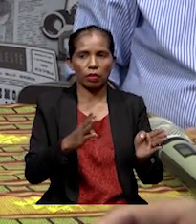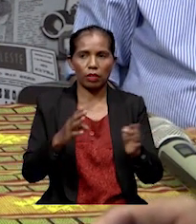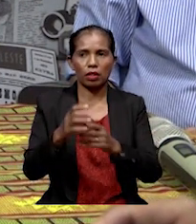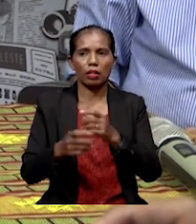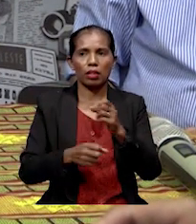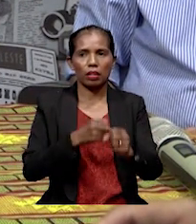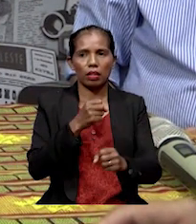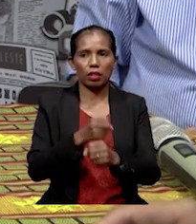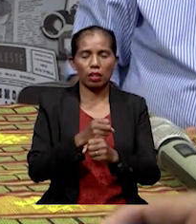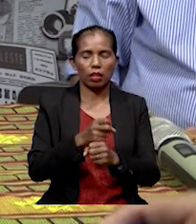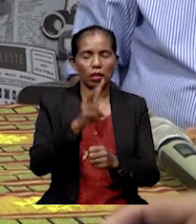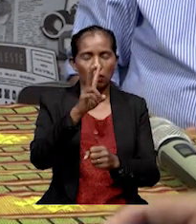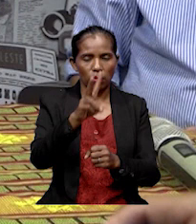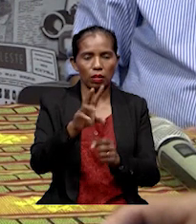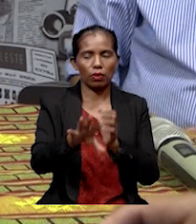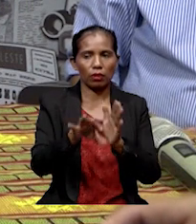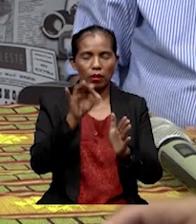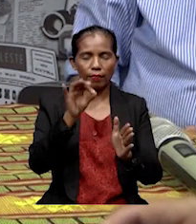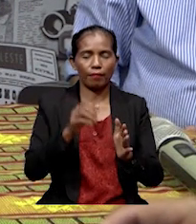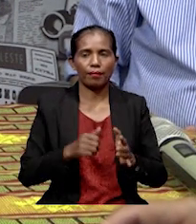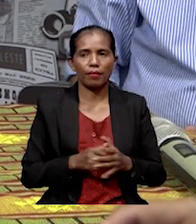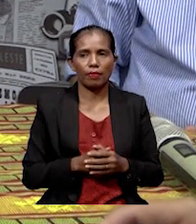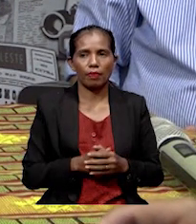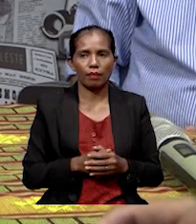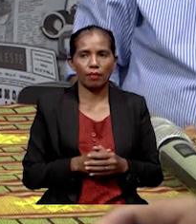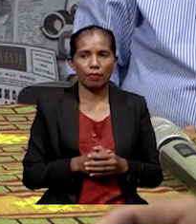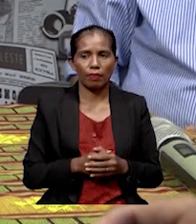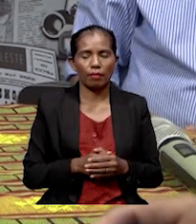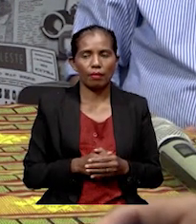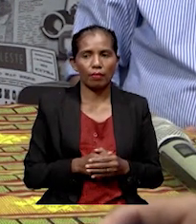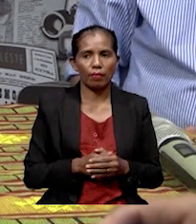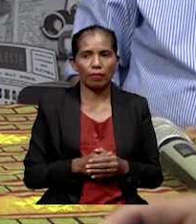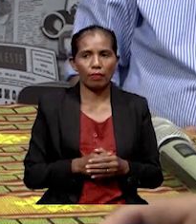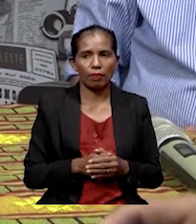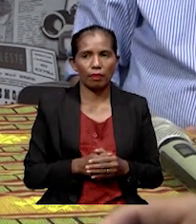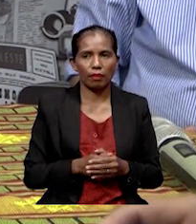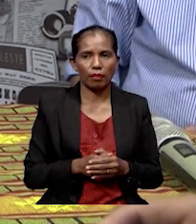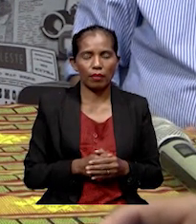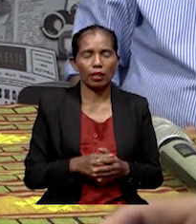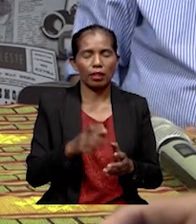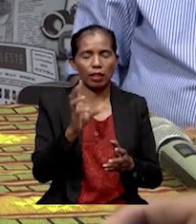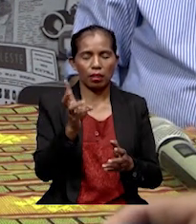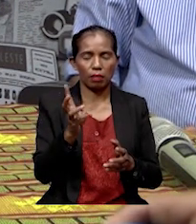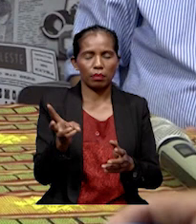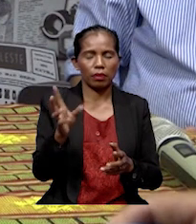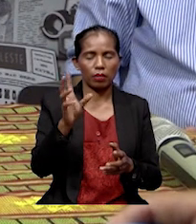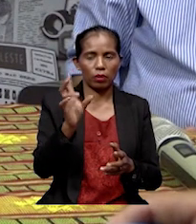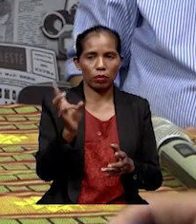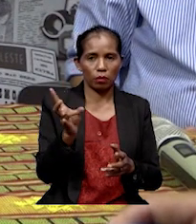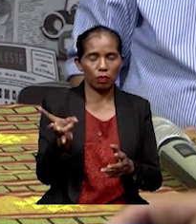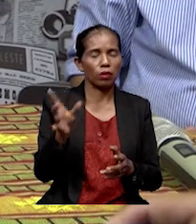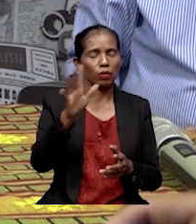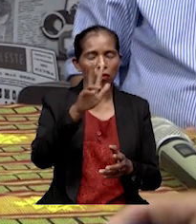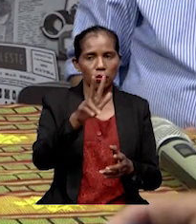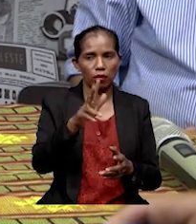rua, moloc nia tueta. O cirurgião 73, carteira profissional, né? 73, o hitlure sintolo, sira